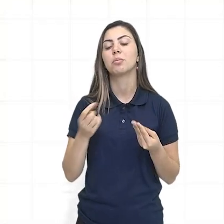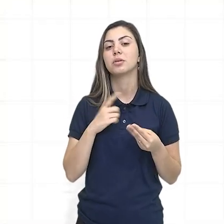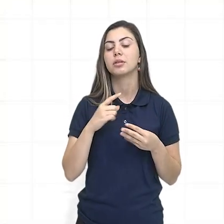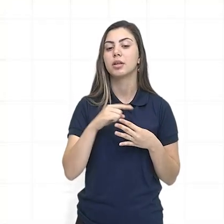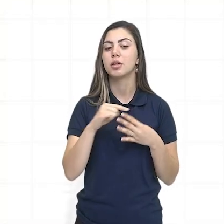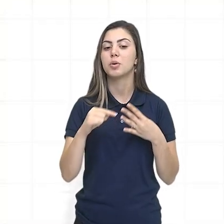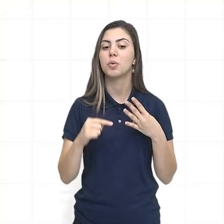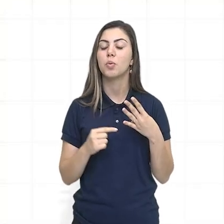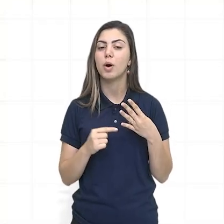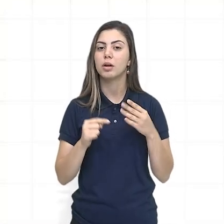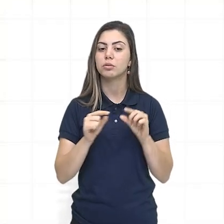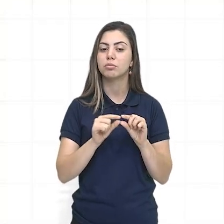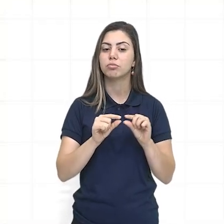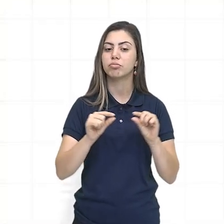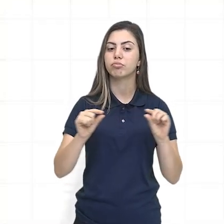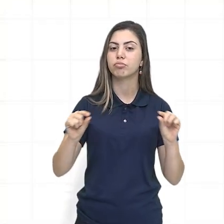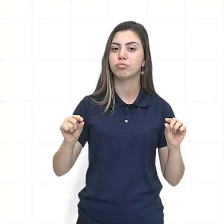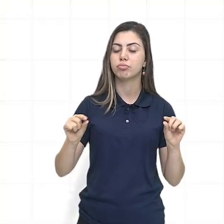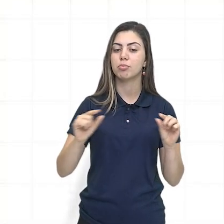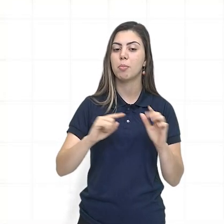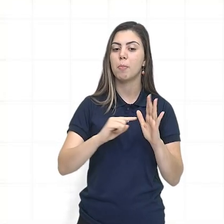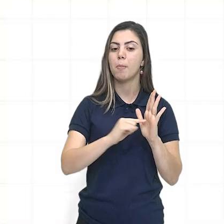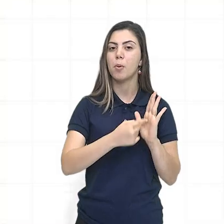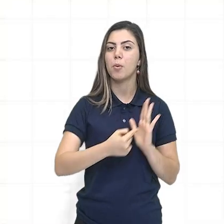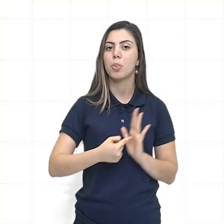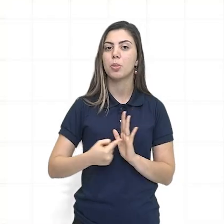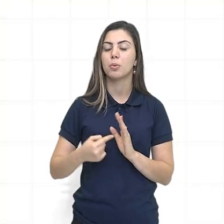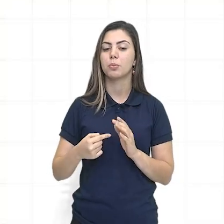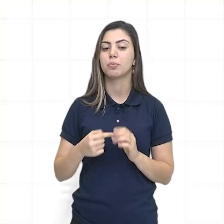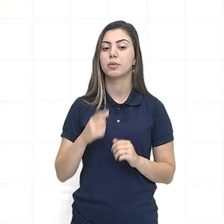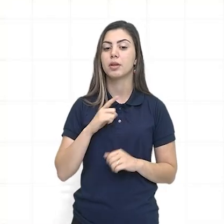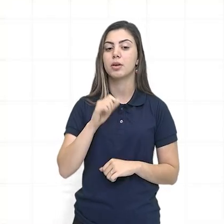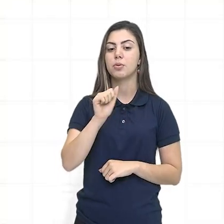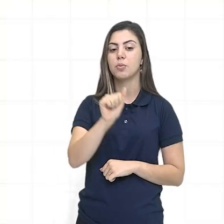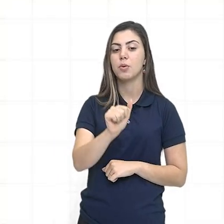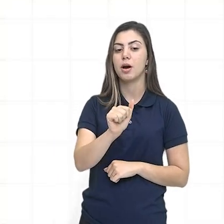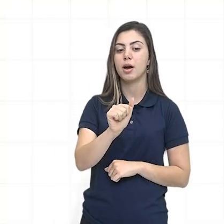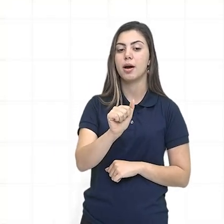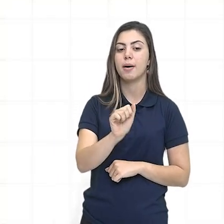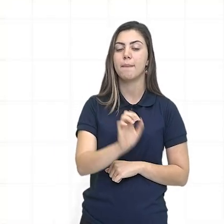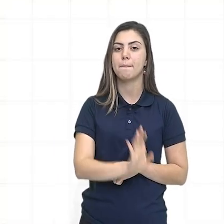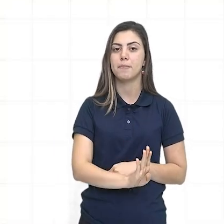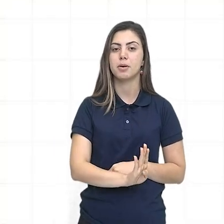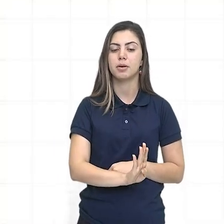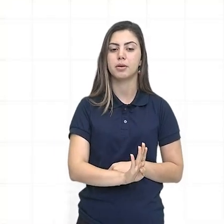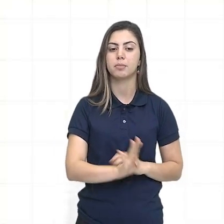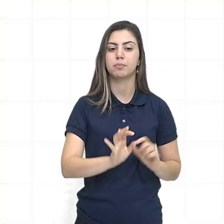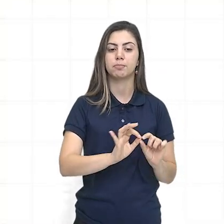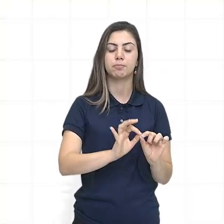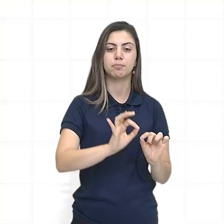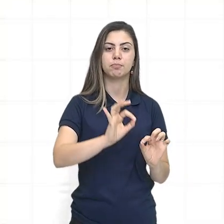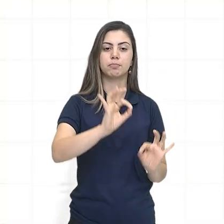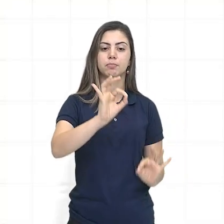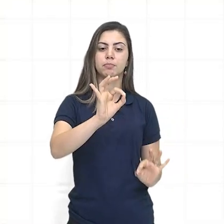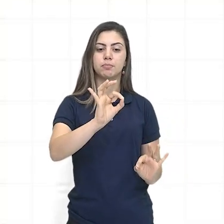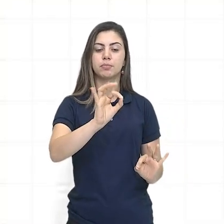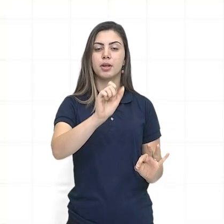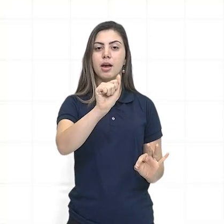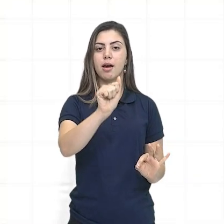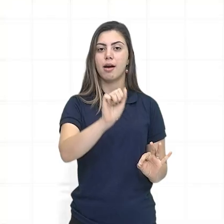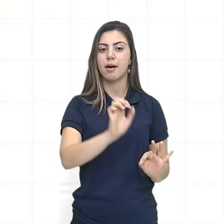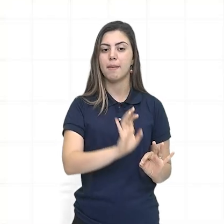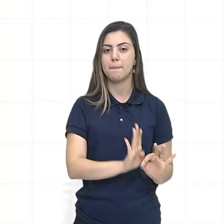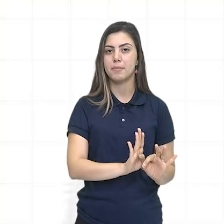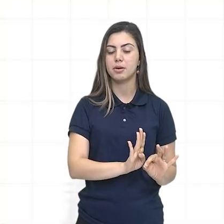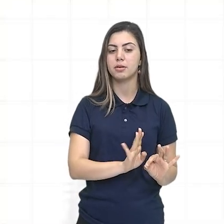4 segmentos. Olha, eu posso dizer que eu tenho um segmento, ó, AB, que está bem aqui, ó, AB, ó,